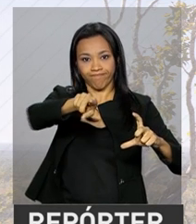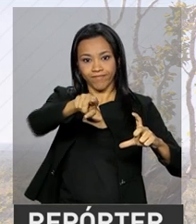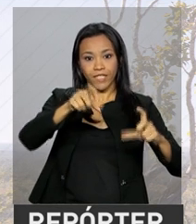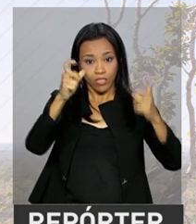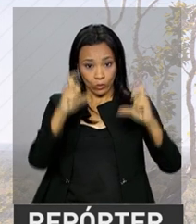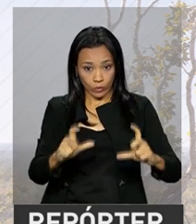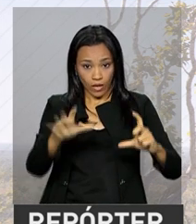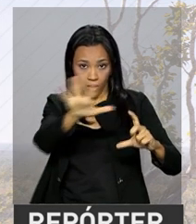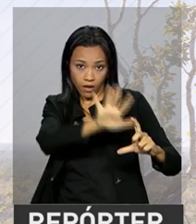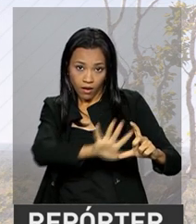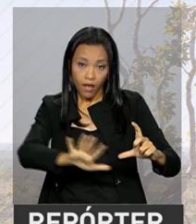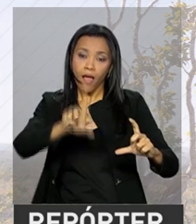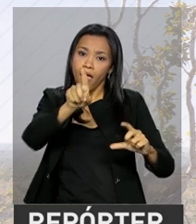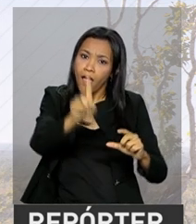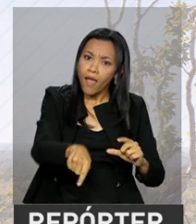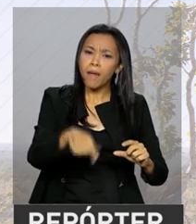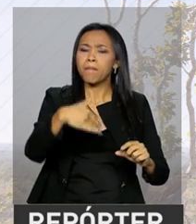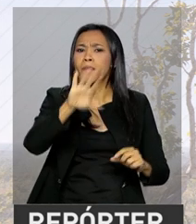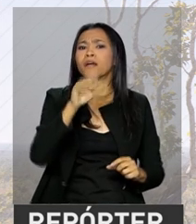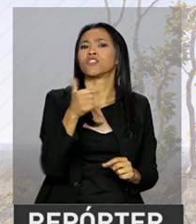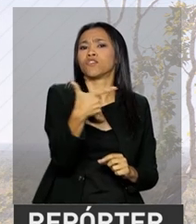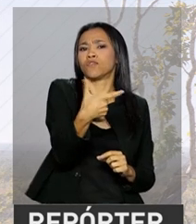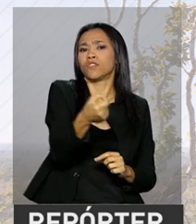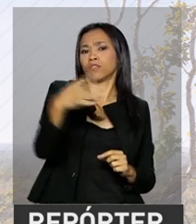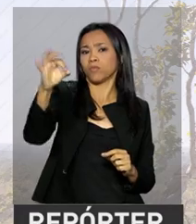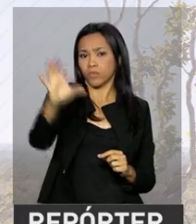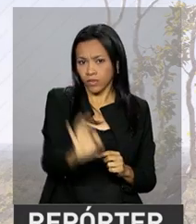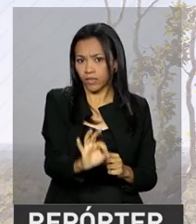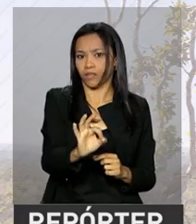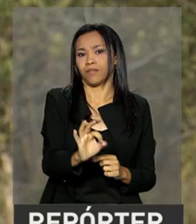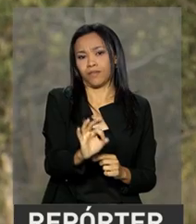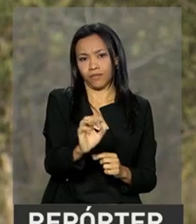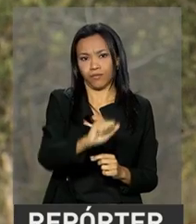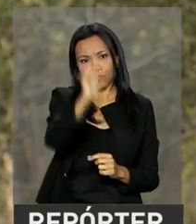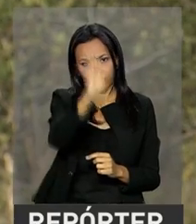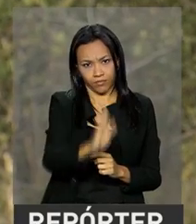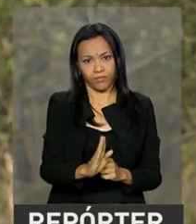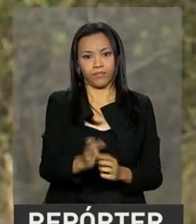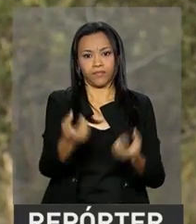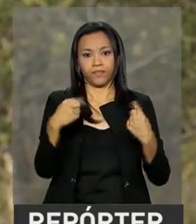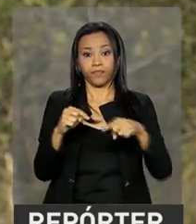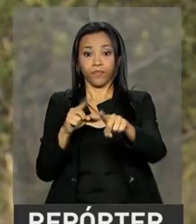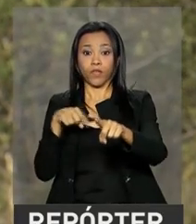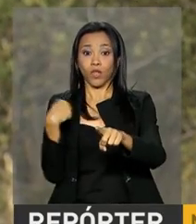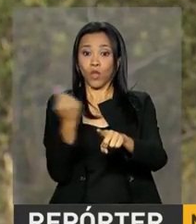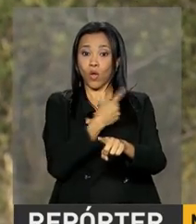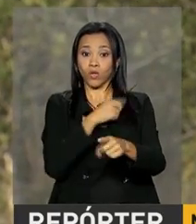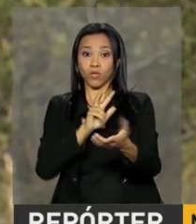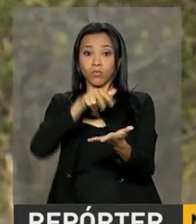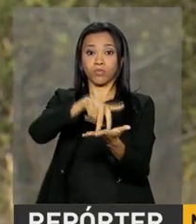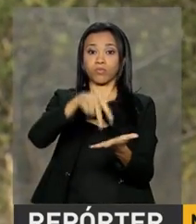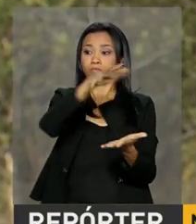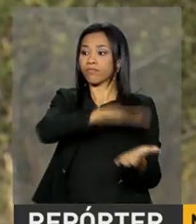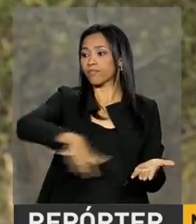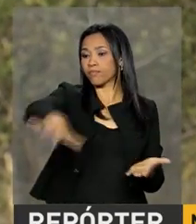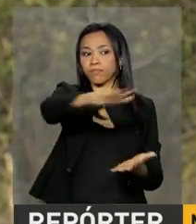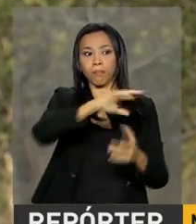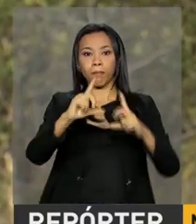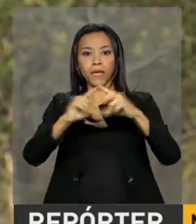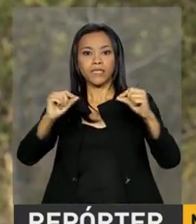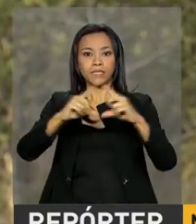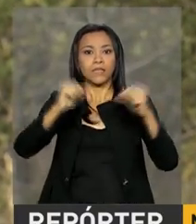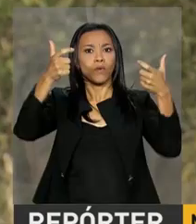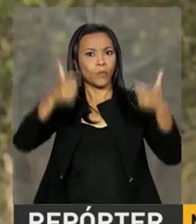vasta cobertura equivale a mais de 20% do território nacional nós estamos no Parque Nacional de Brasília unidade de